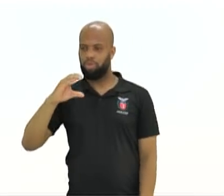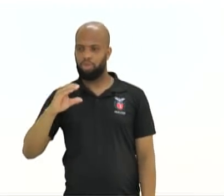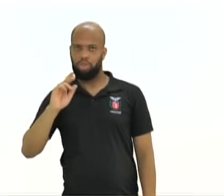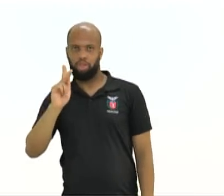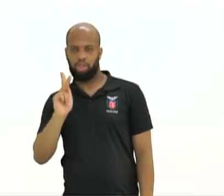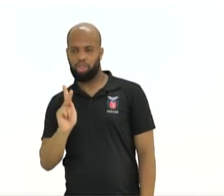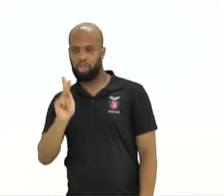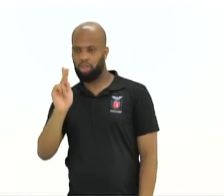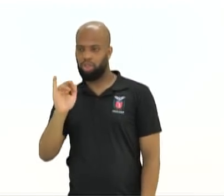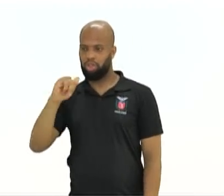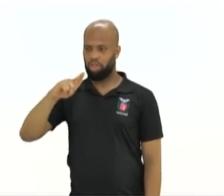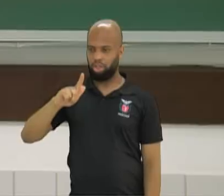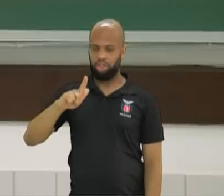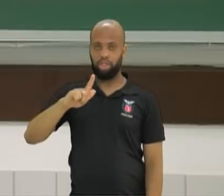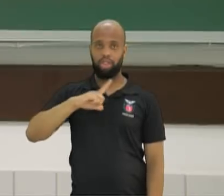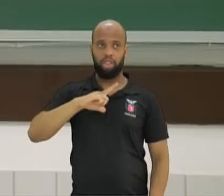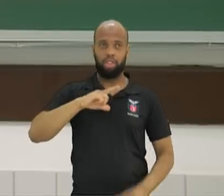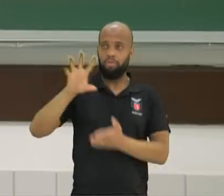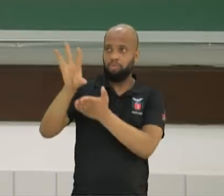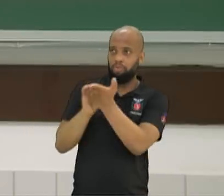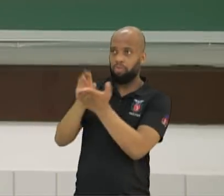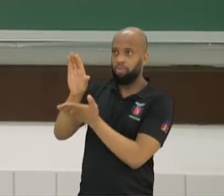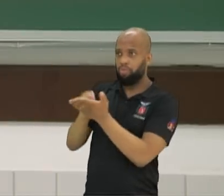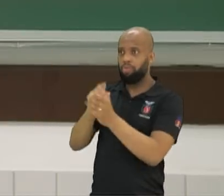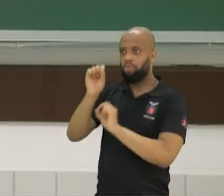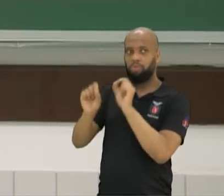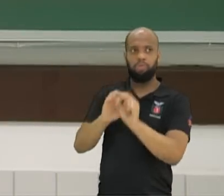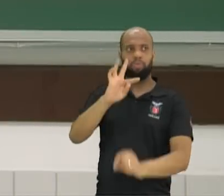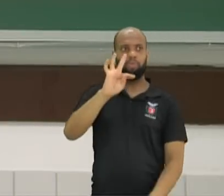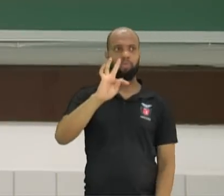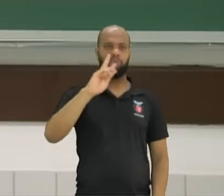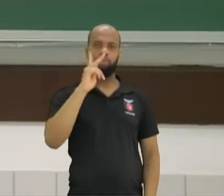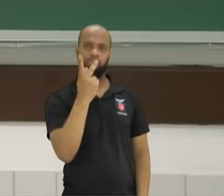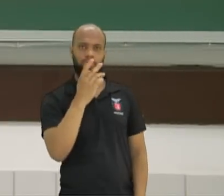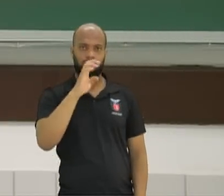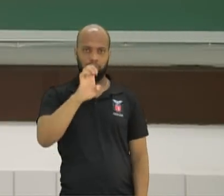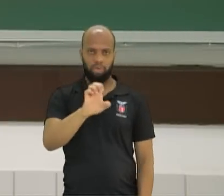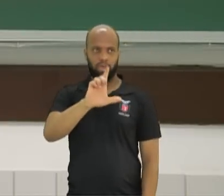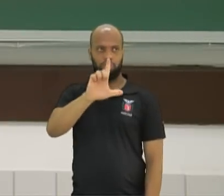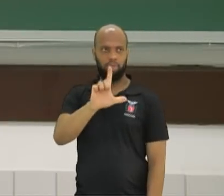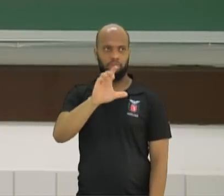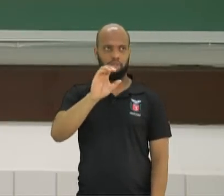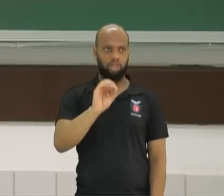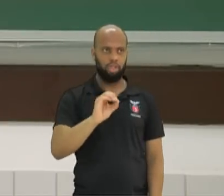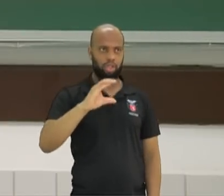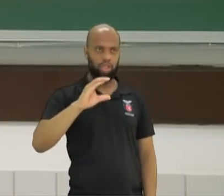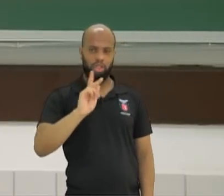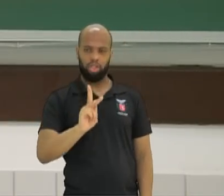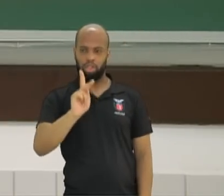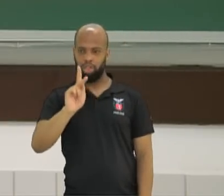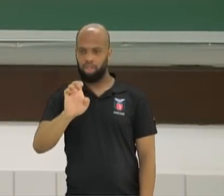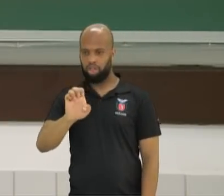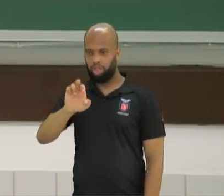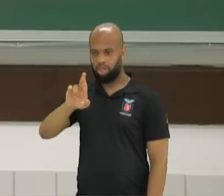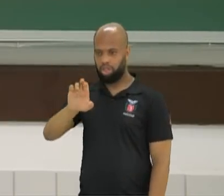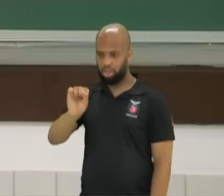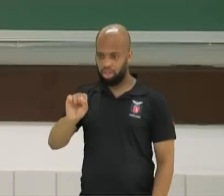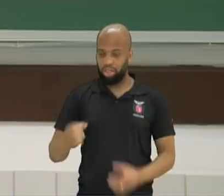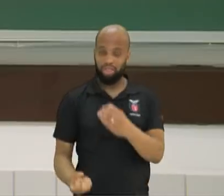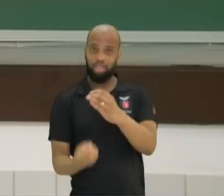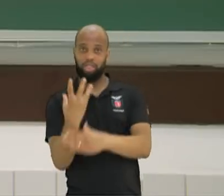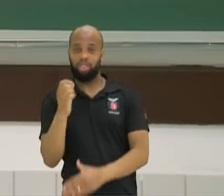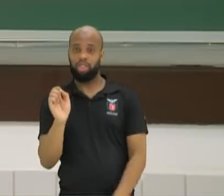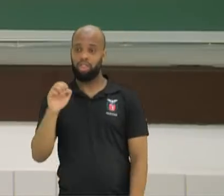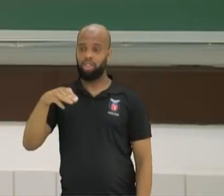no quê? No The Lockers, aquele grupo, né, de dançarinos lá, que foi fundado pelo